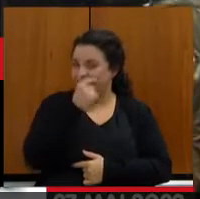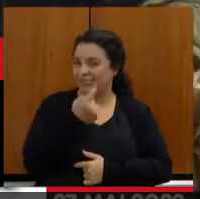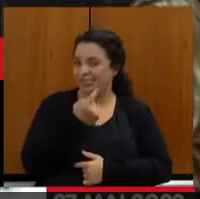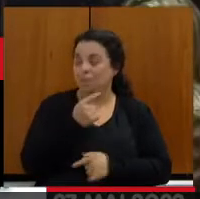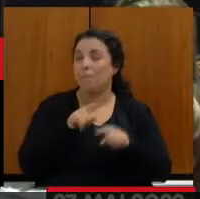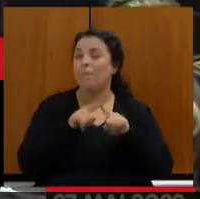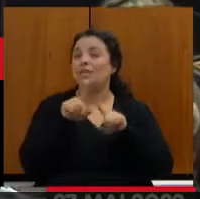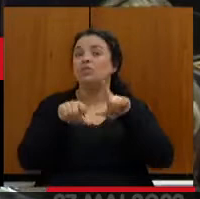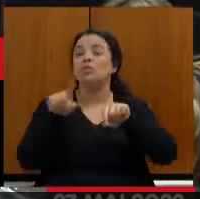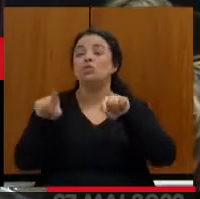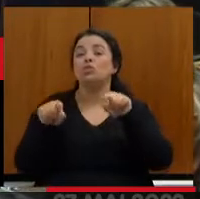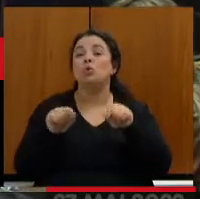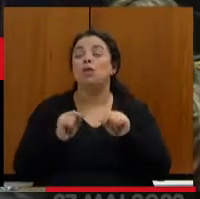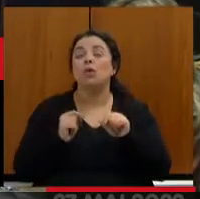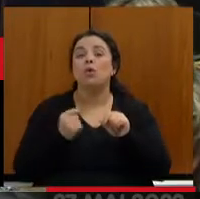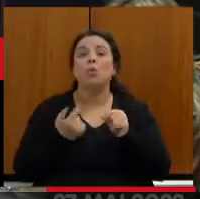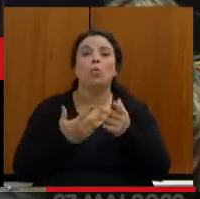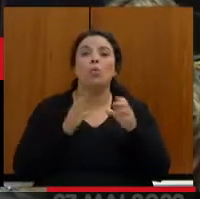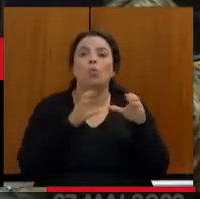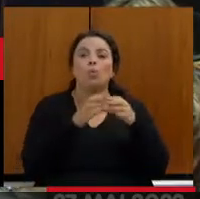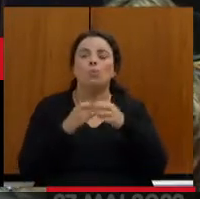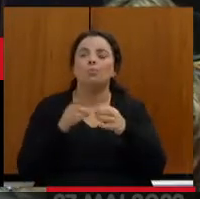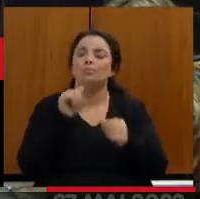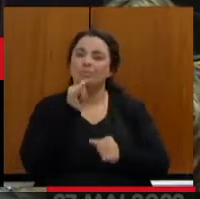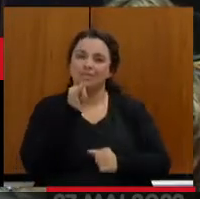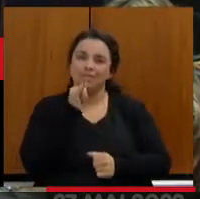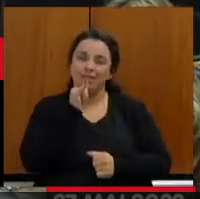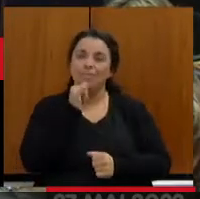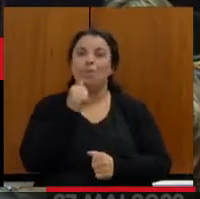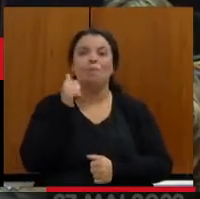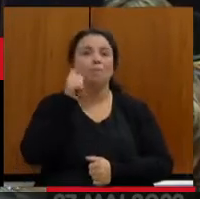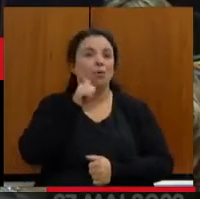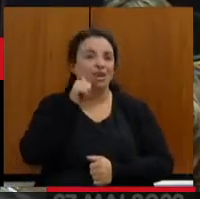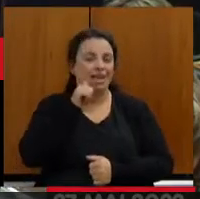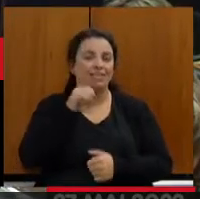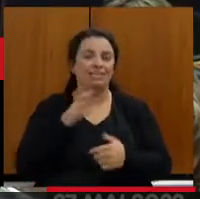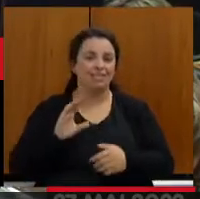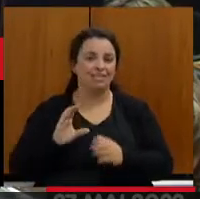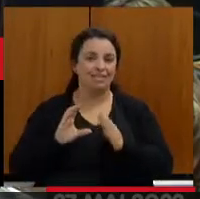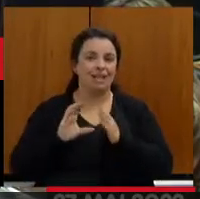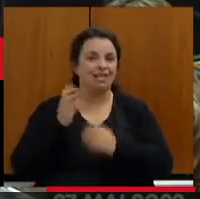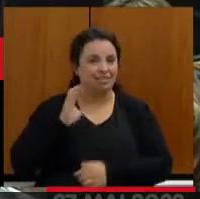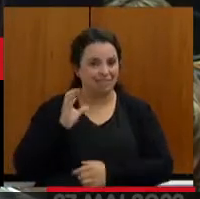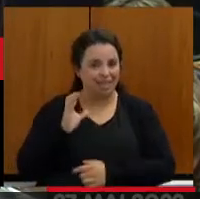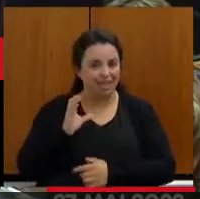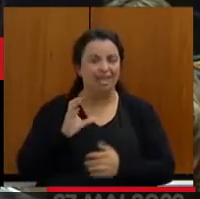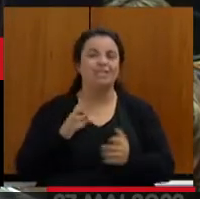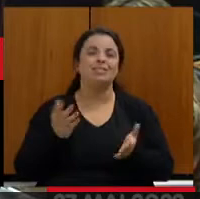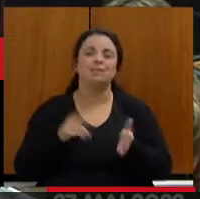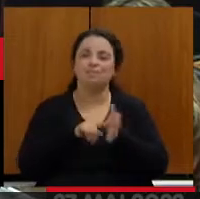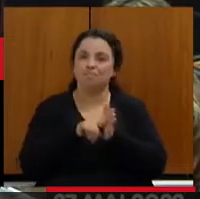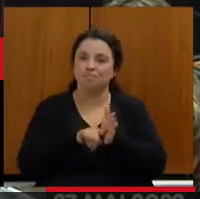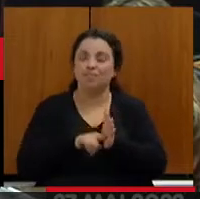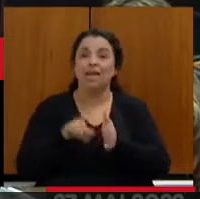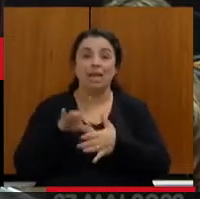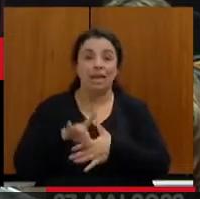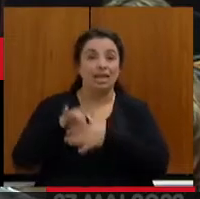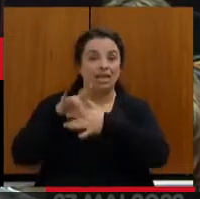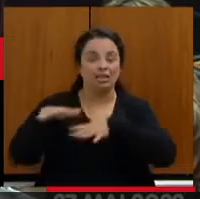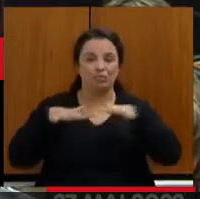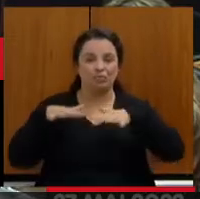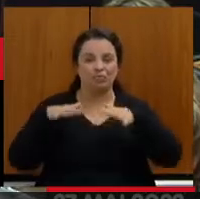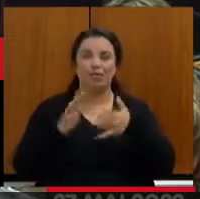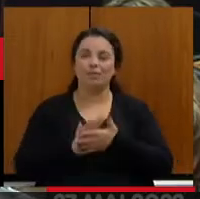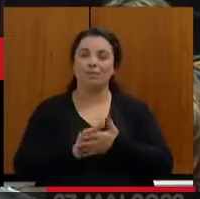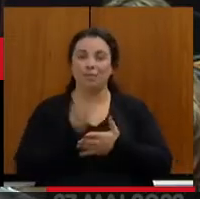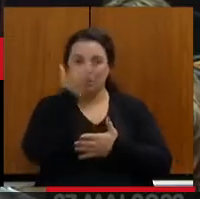categorias mulheres da ciência liderança dos movimentos pessoas ligadas à